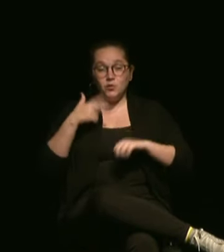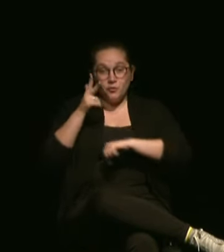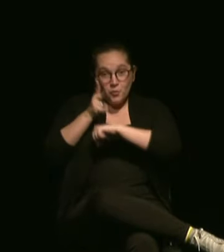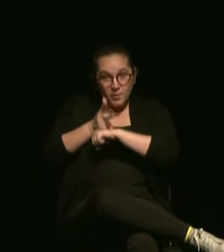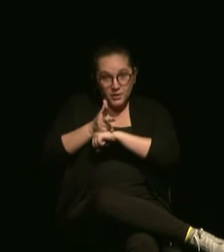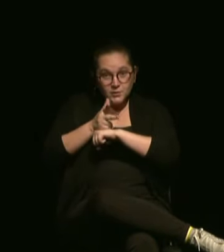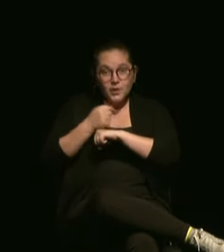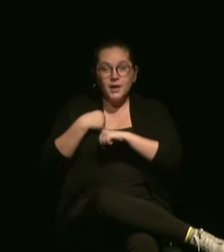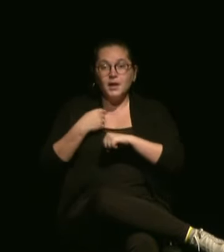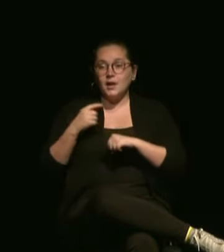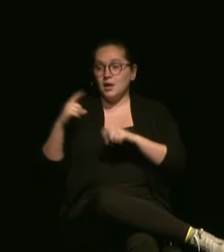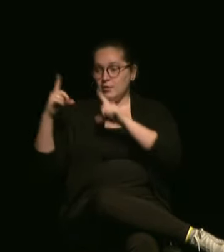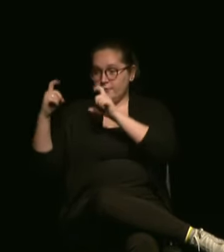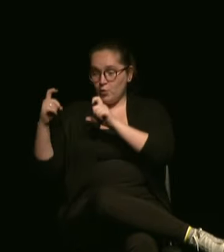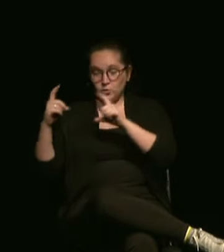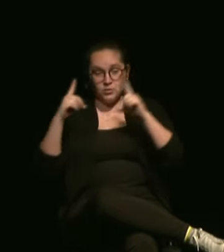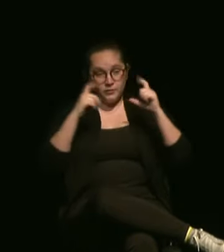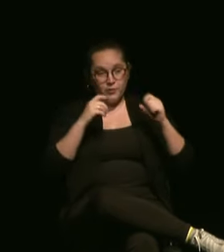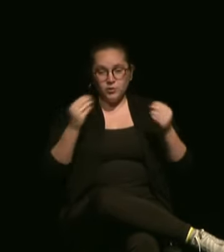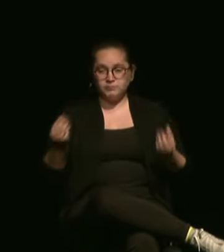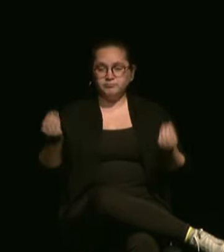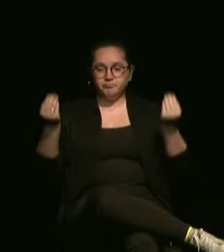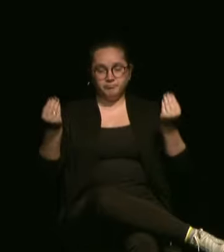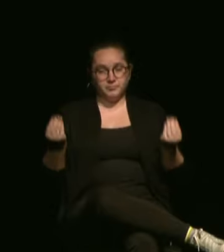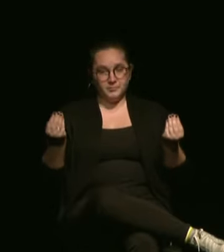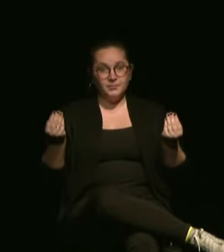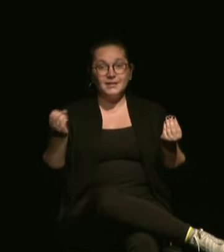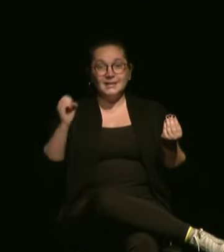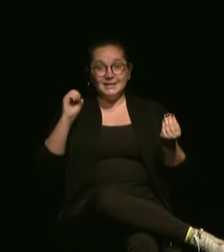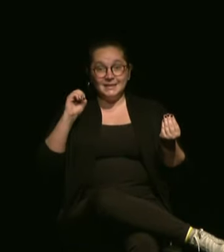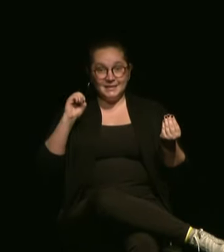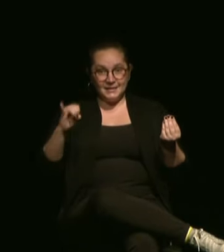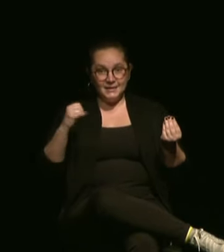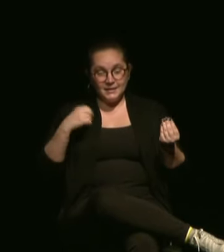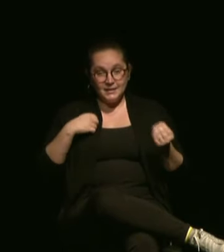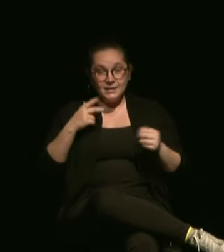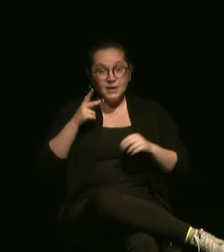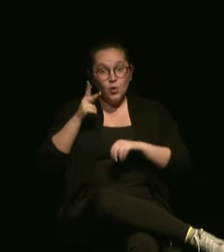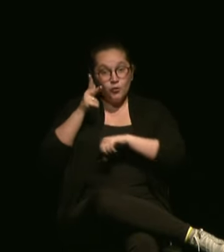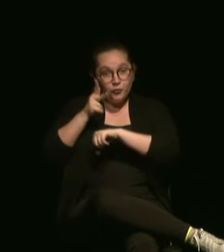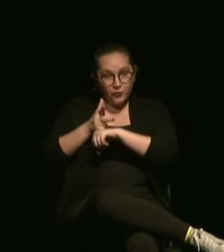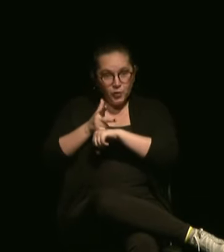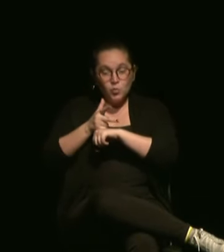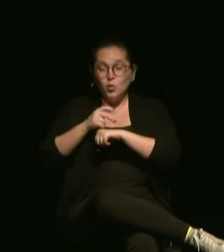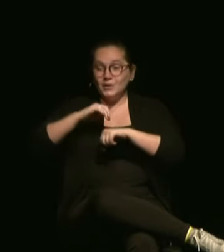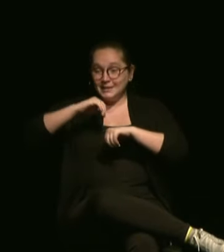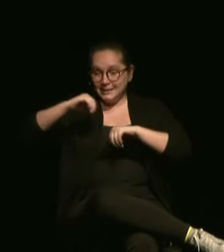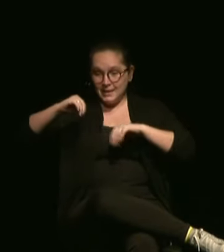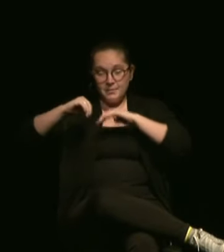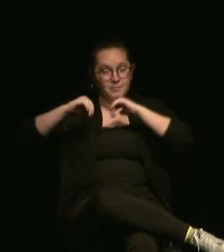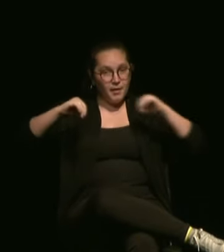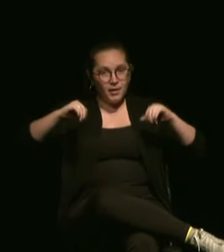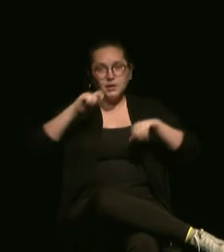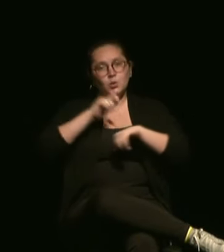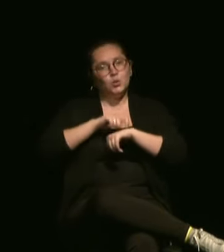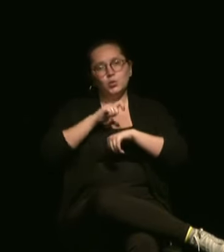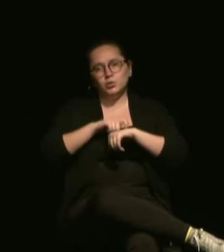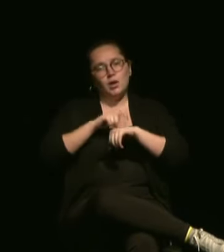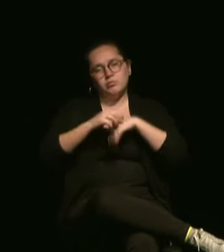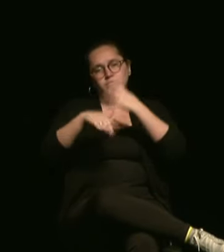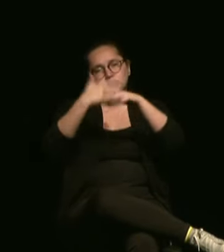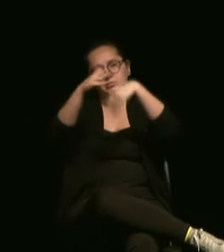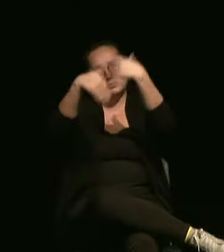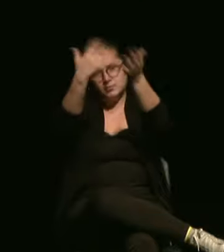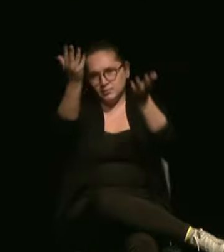dois retratos na mão. Isso é ato de filmagem. Se eu filmo, como eu filmei separados... É um troço que não tem tempo, que é intemporal. Pode ser uma